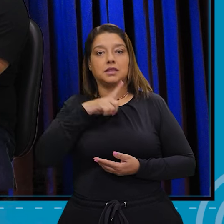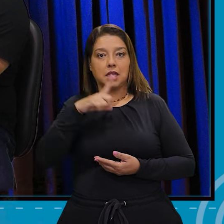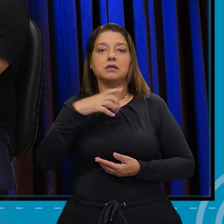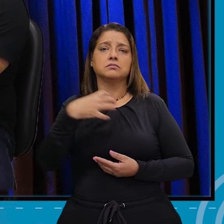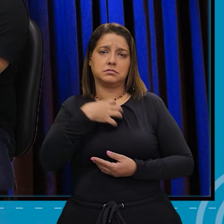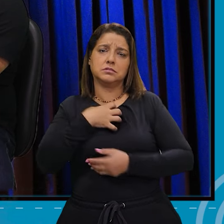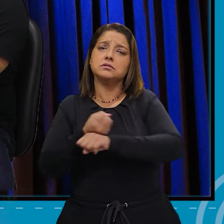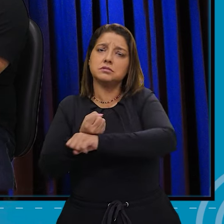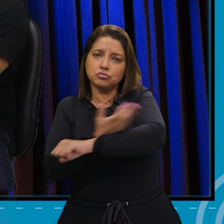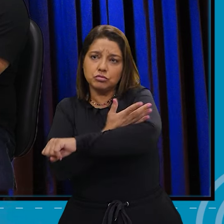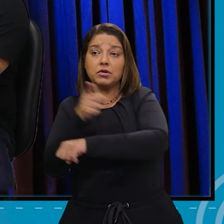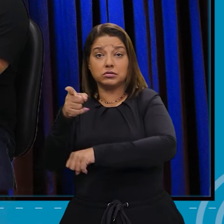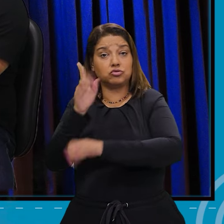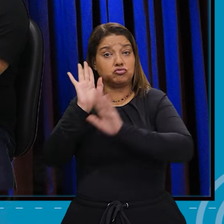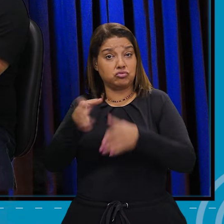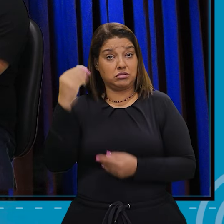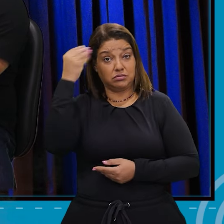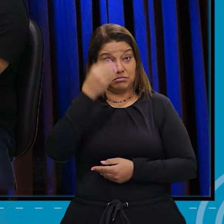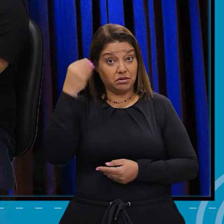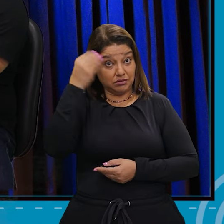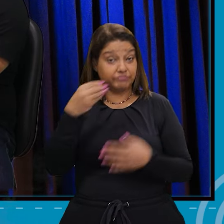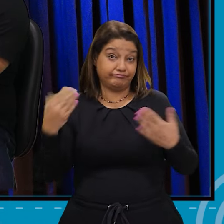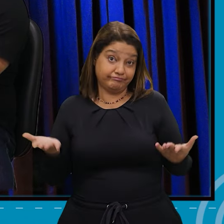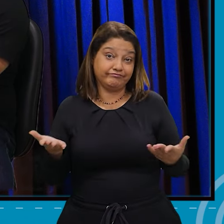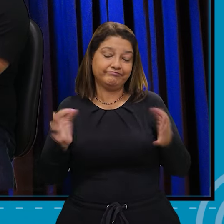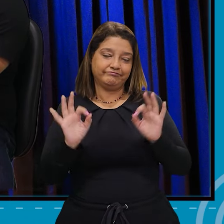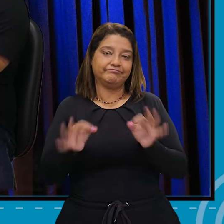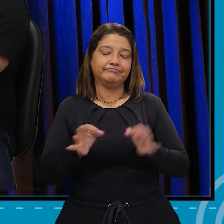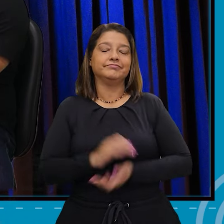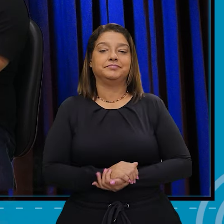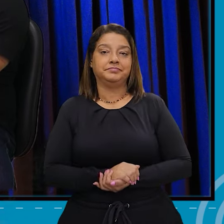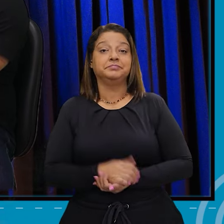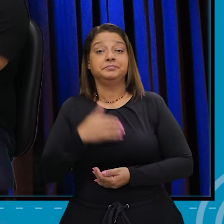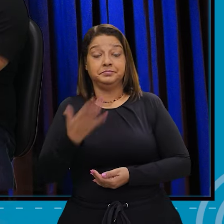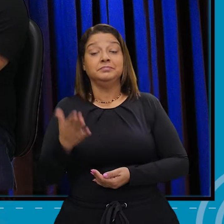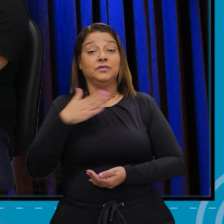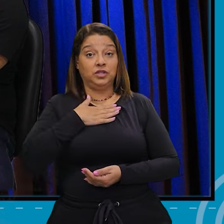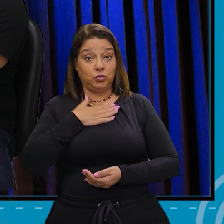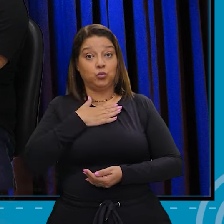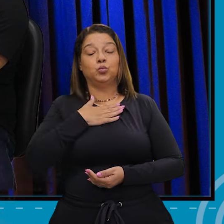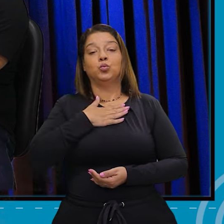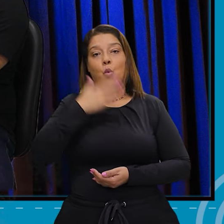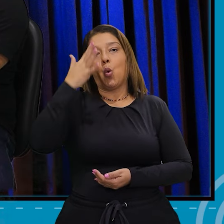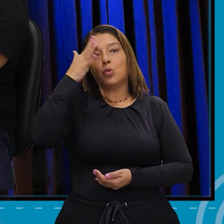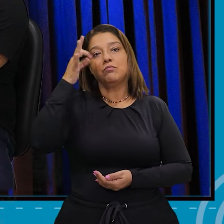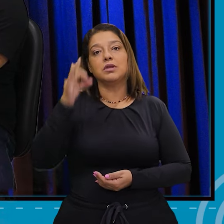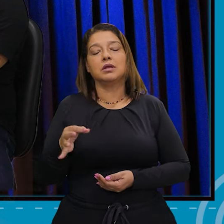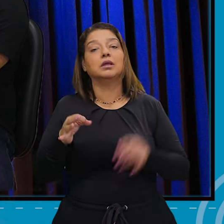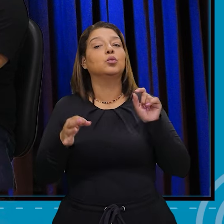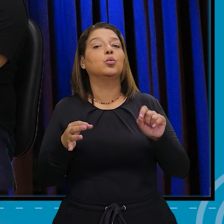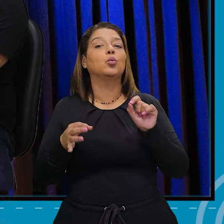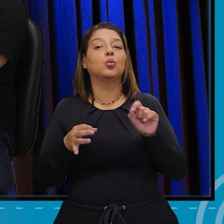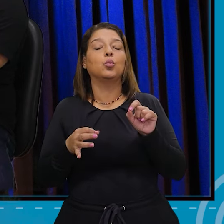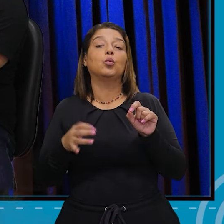tem os sentimentos, você tem as reações, você passou por isso, né? Isso. E entendo que